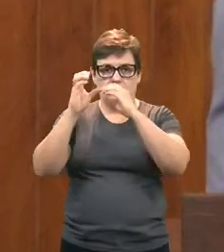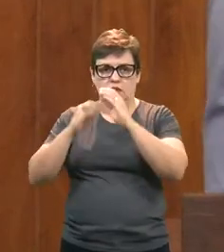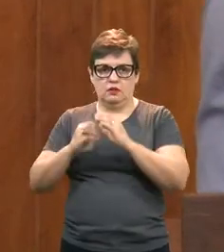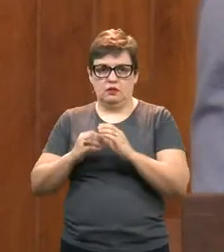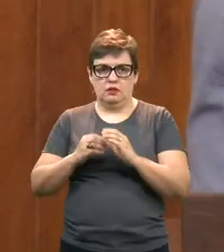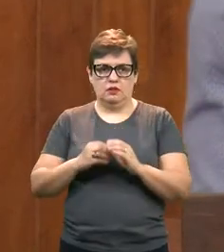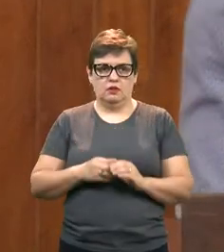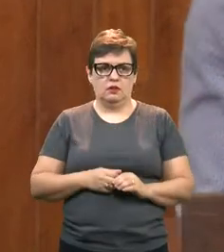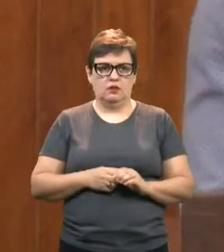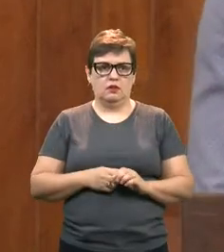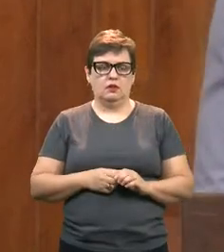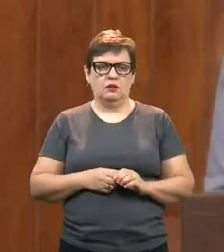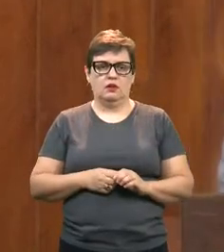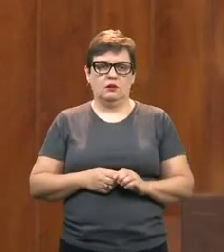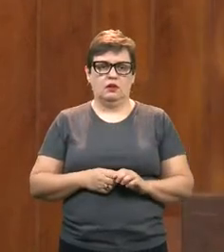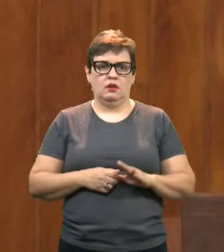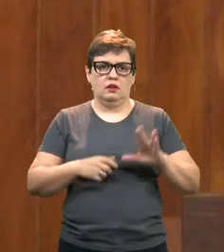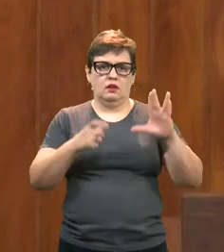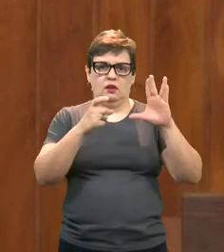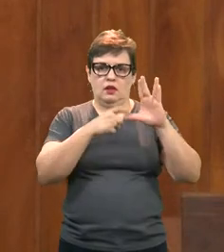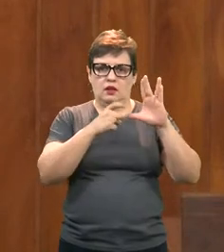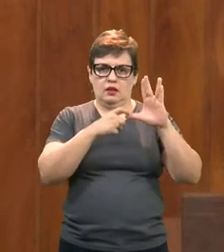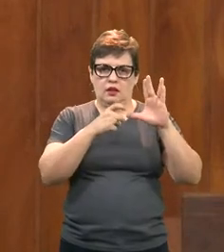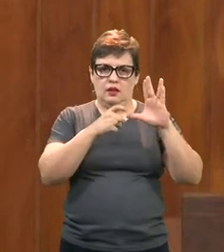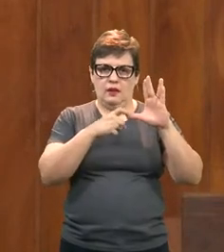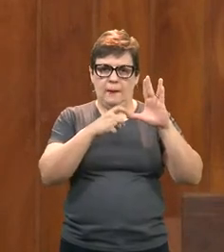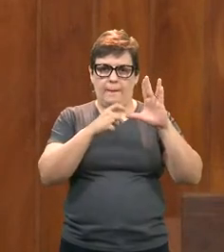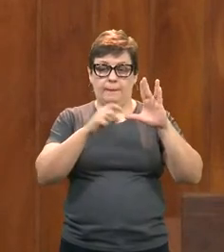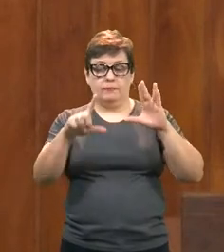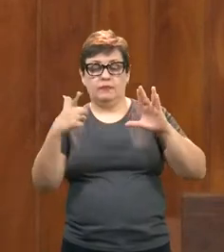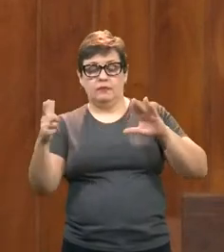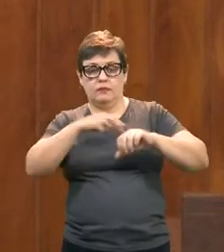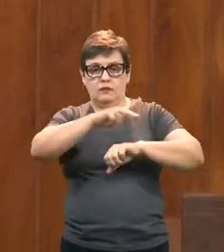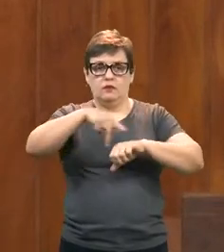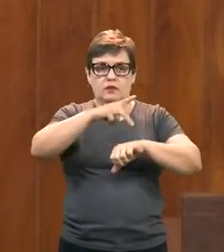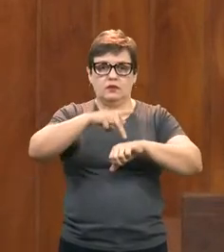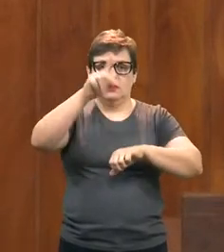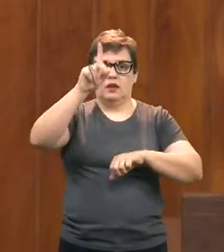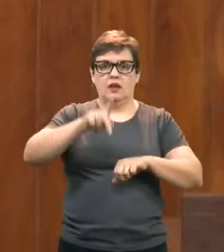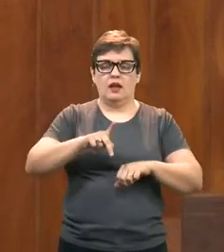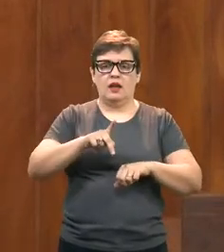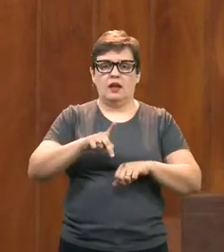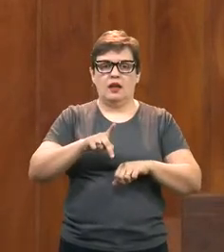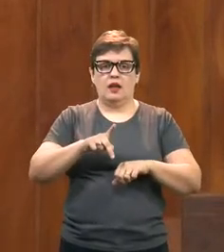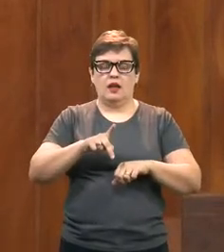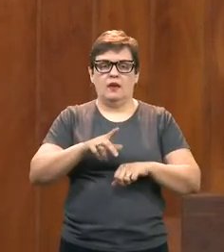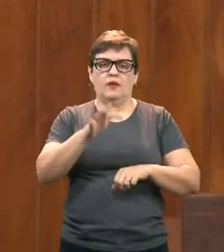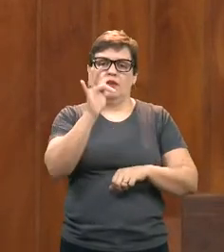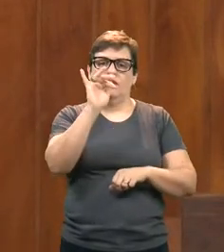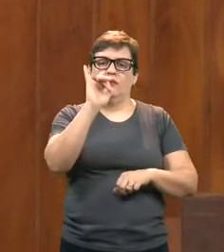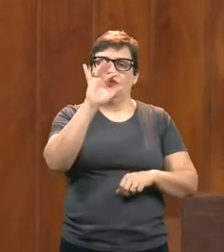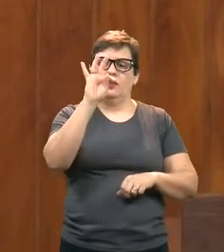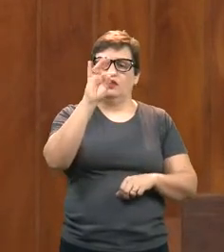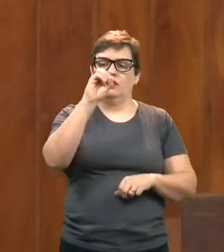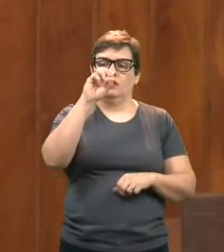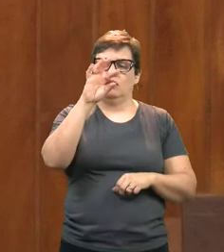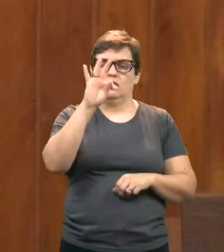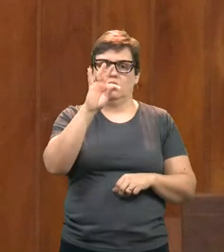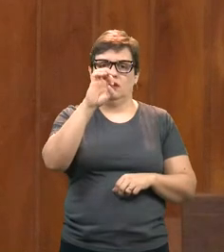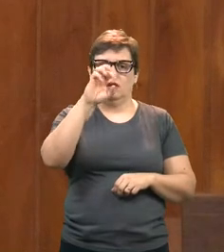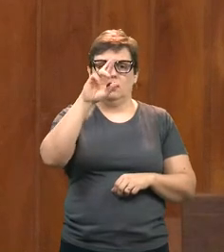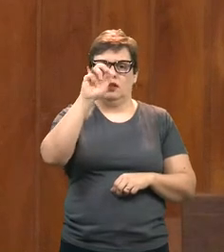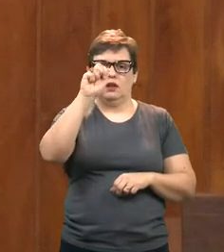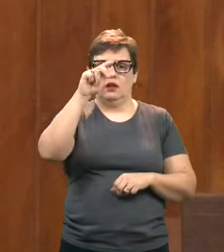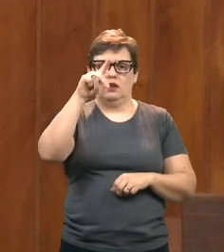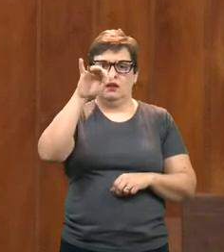chamamos de fitoterápicos aqui, mas lá fora sim. E essa empresa americana, ao entrar no Brasil,